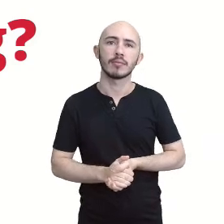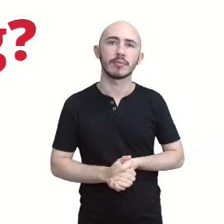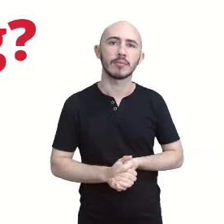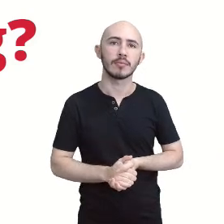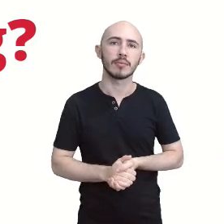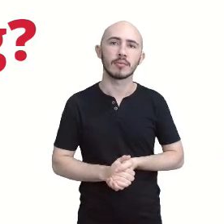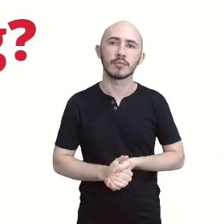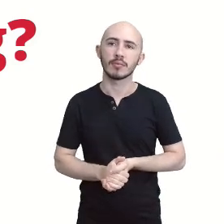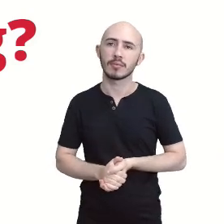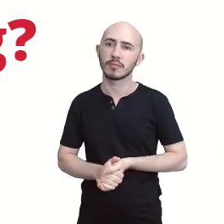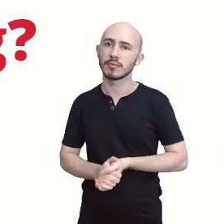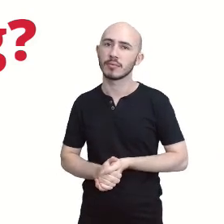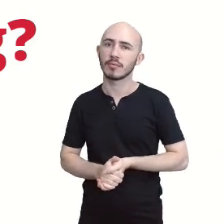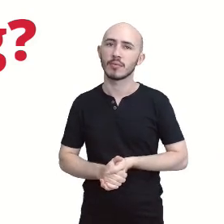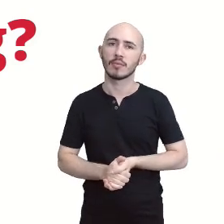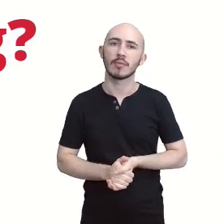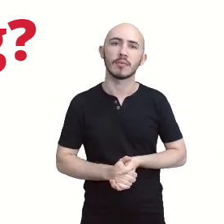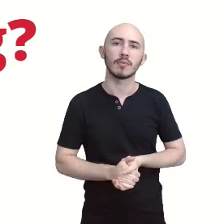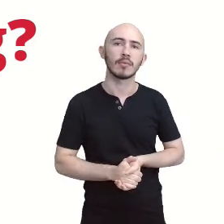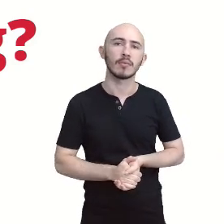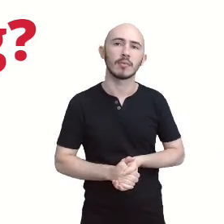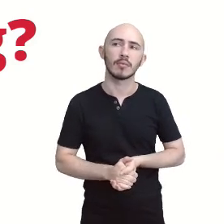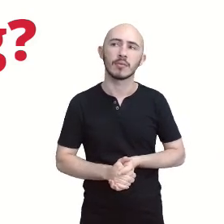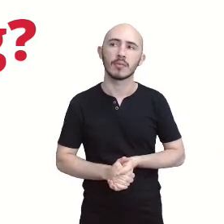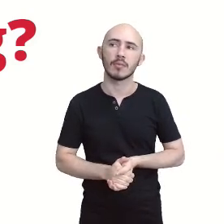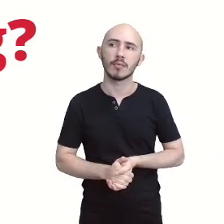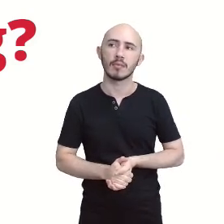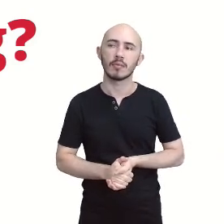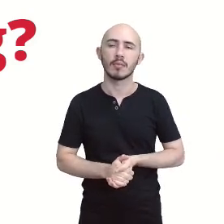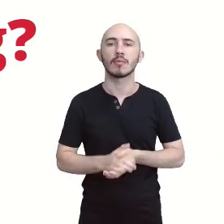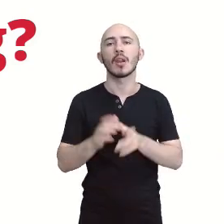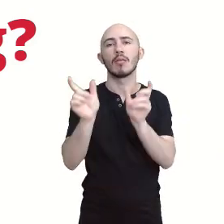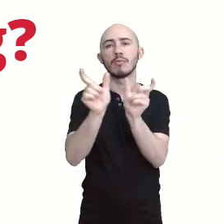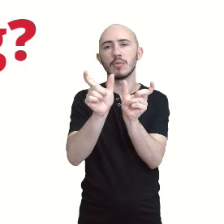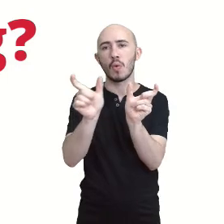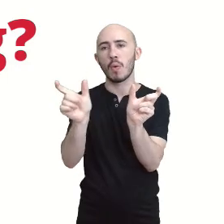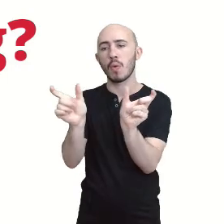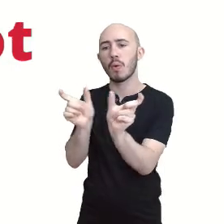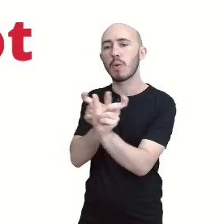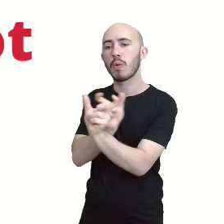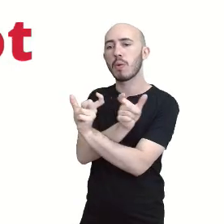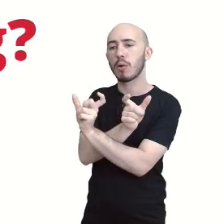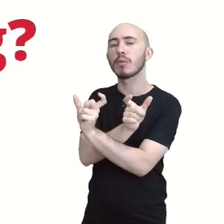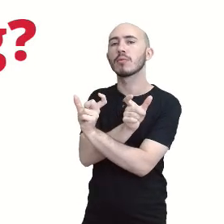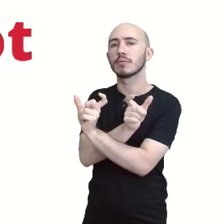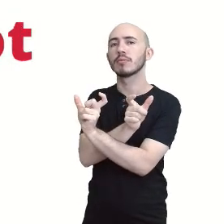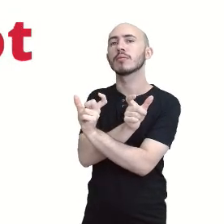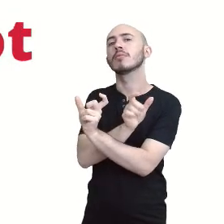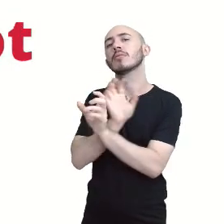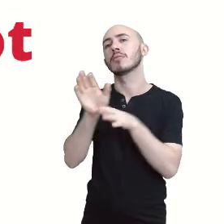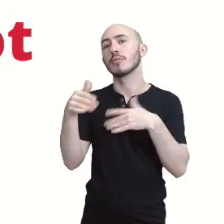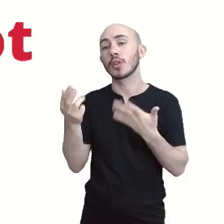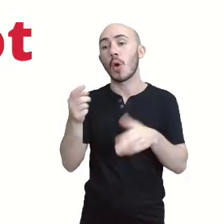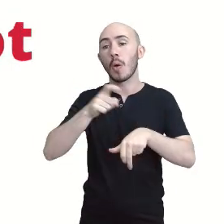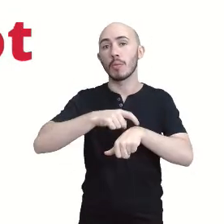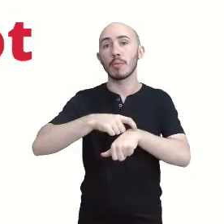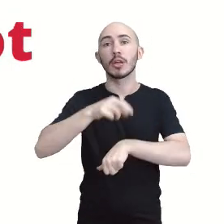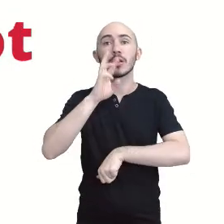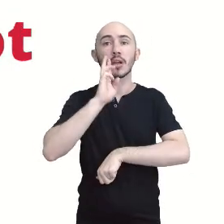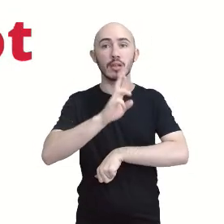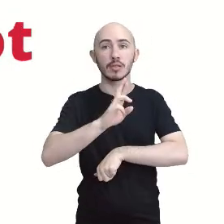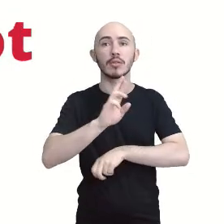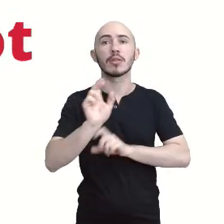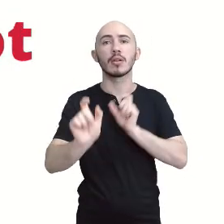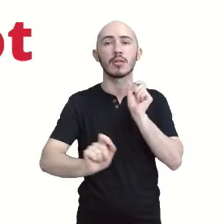Are they relaxing? Né? Inverte o lado, na hora de responder, você pode responder, yes, she